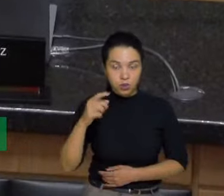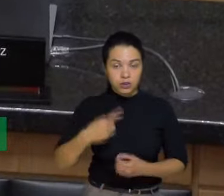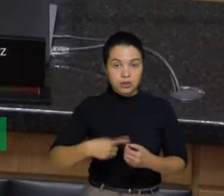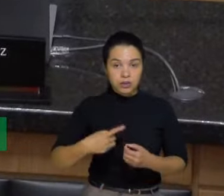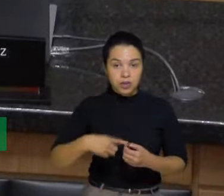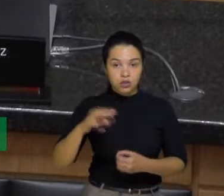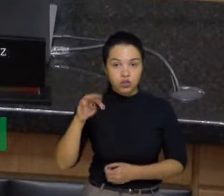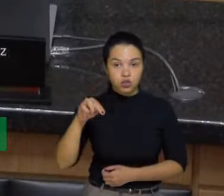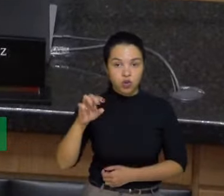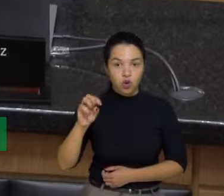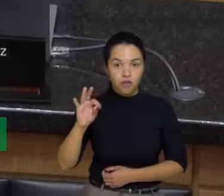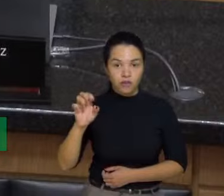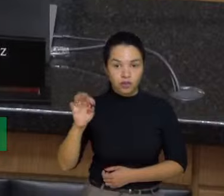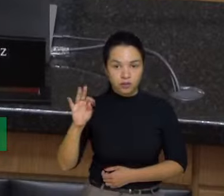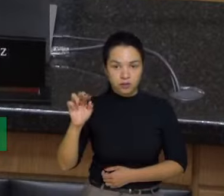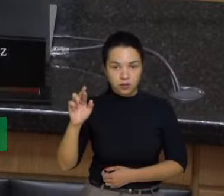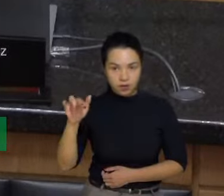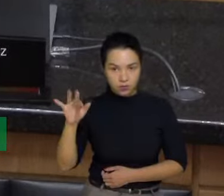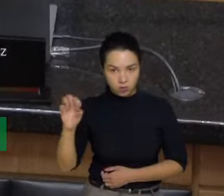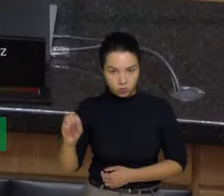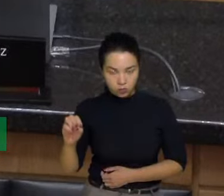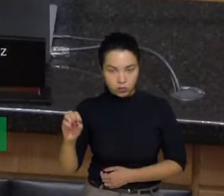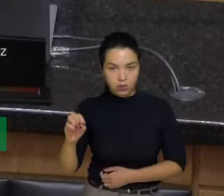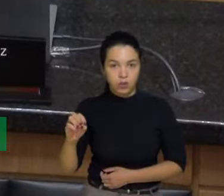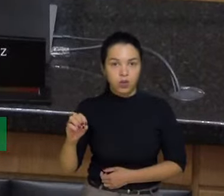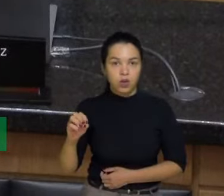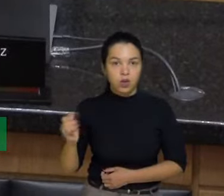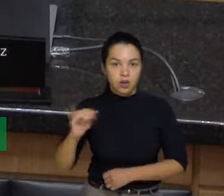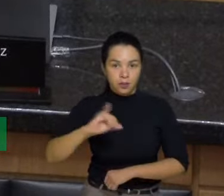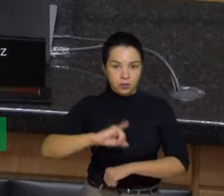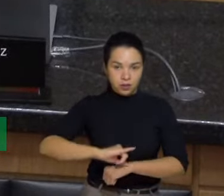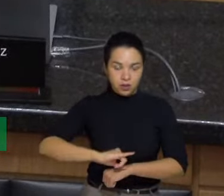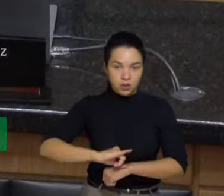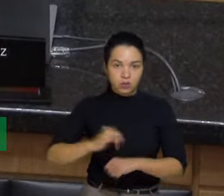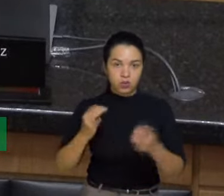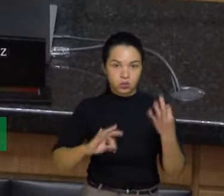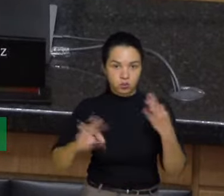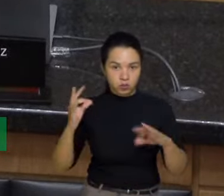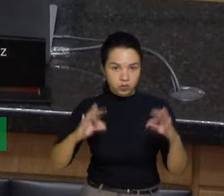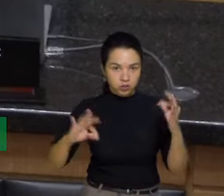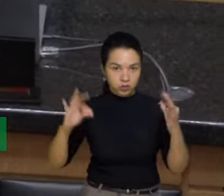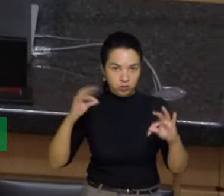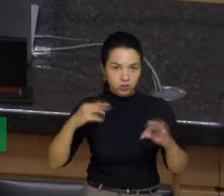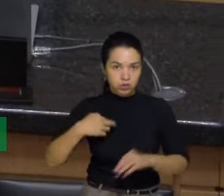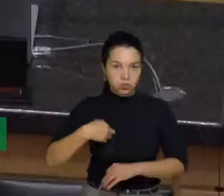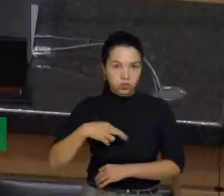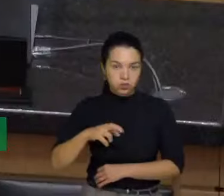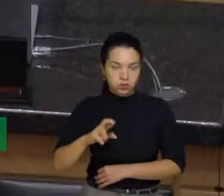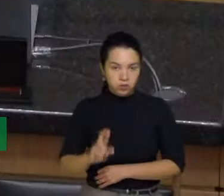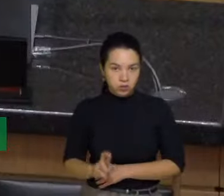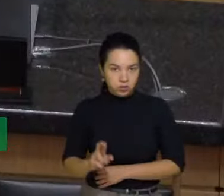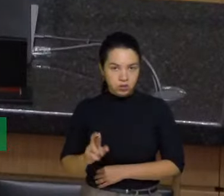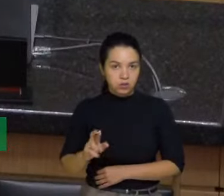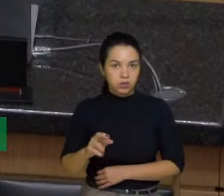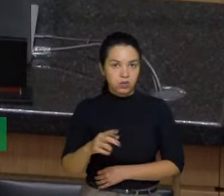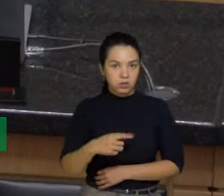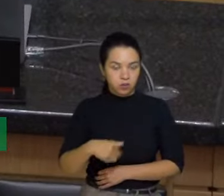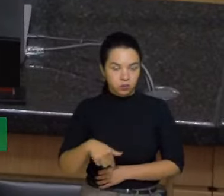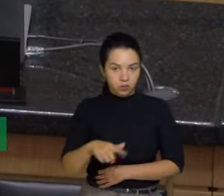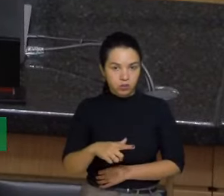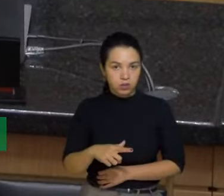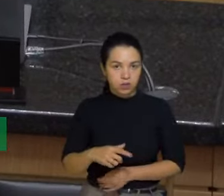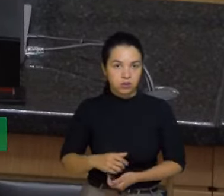nosso santuário de Santa Paulina, a capital do turismo religioso, que está aqui nos prestigiando com a sua visita. Aguardo